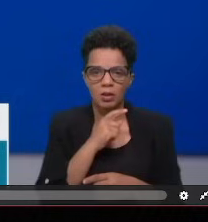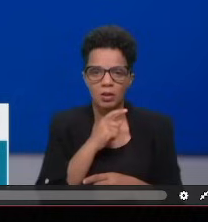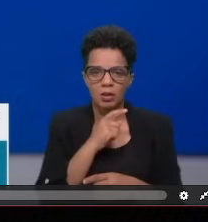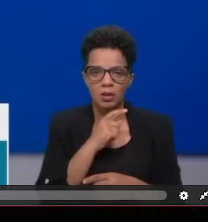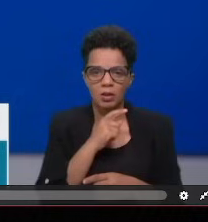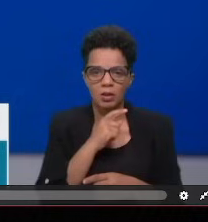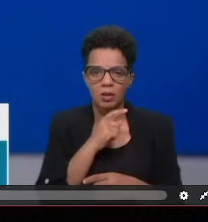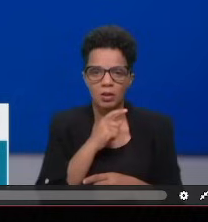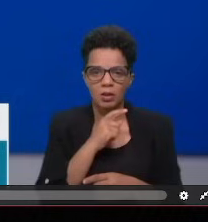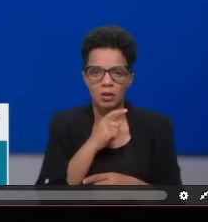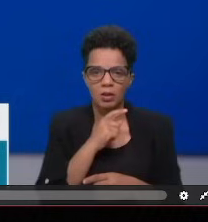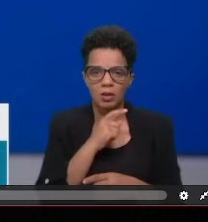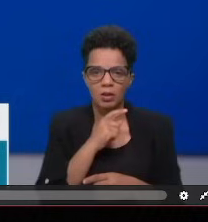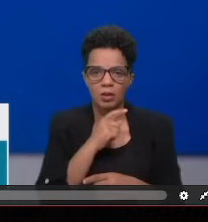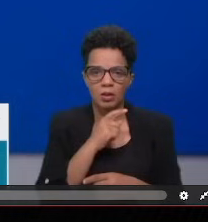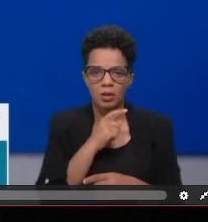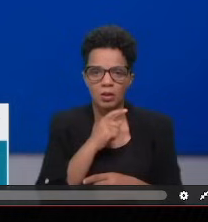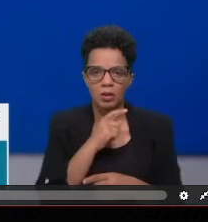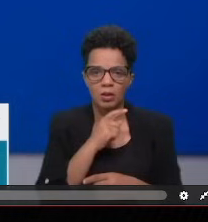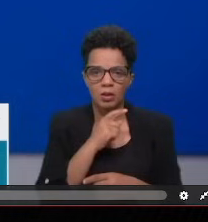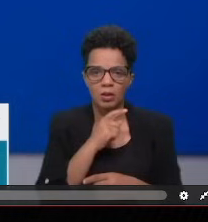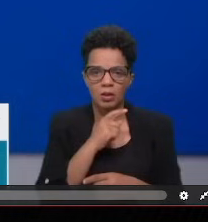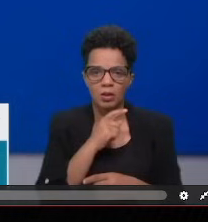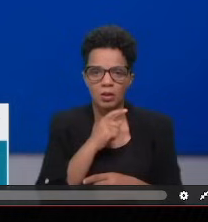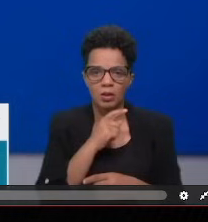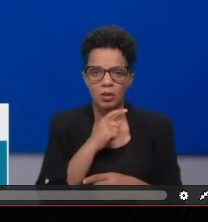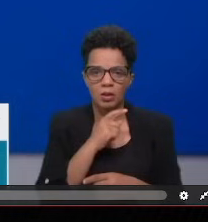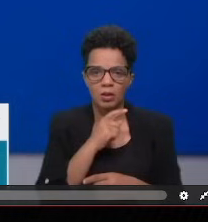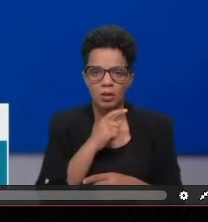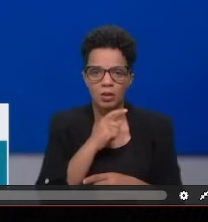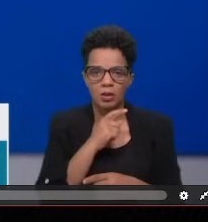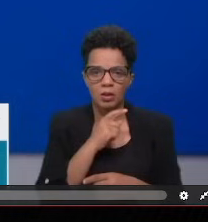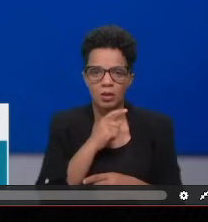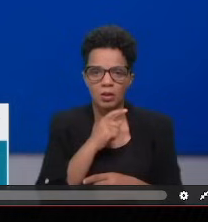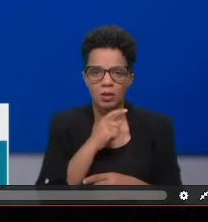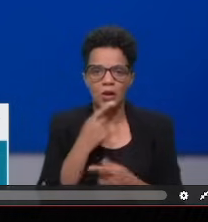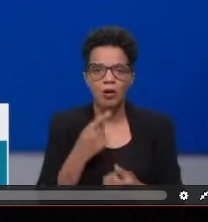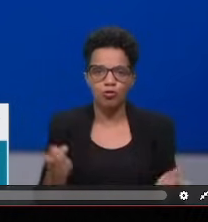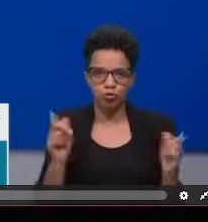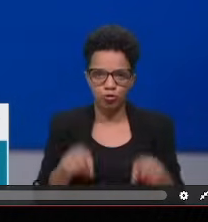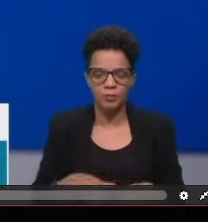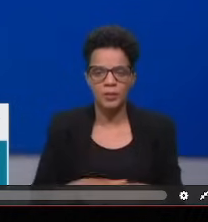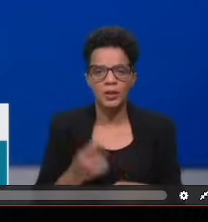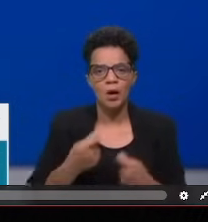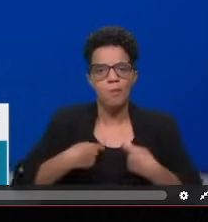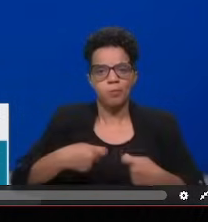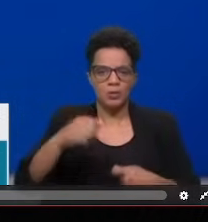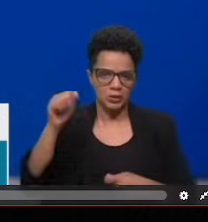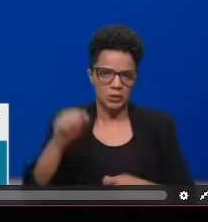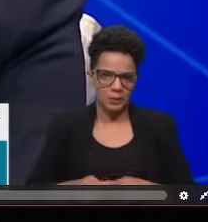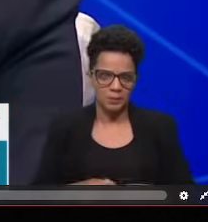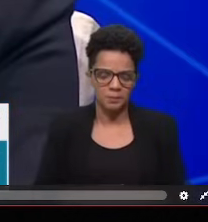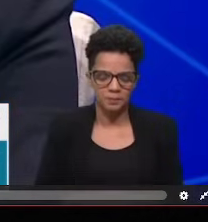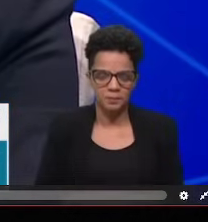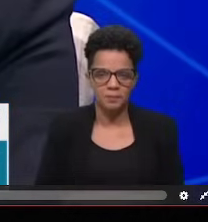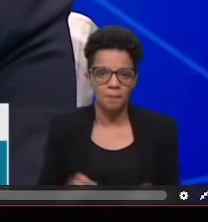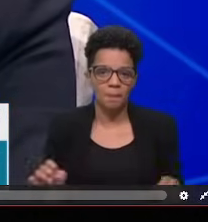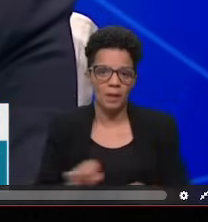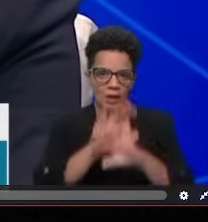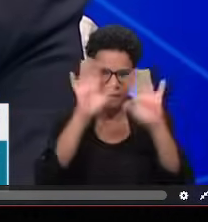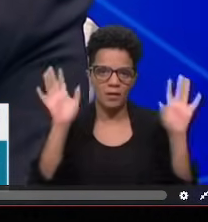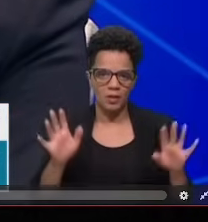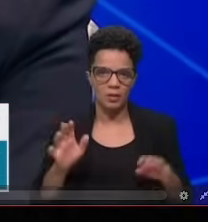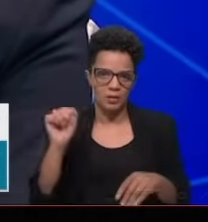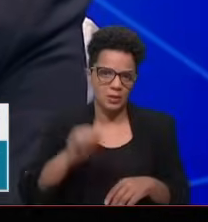percebo e pá eu não estou a perceber Sinceramente não percebe este conceito dinheiro sim é evidente que tem